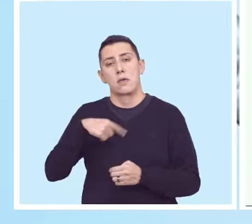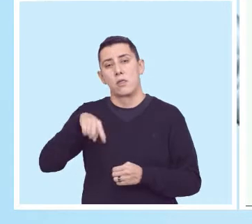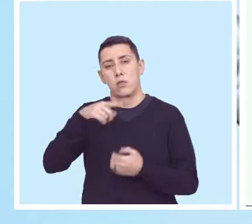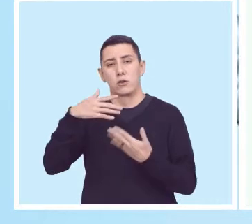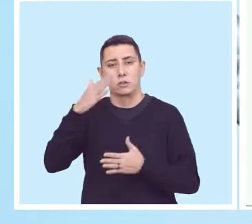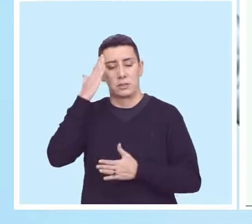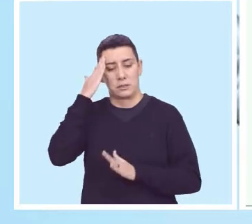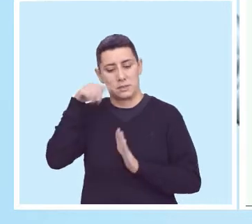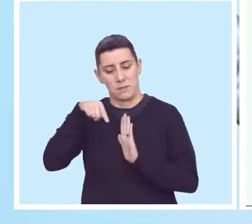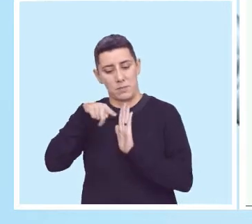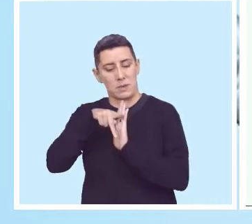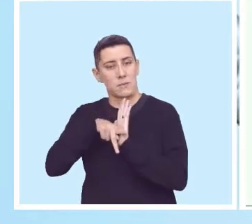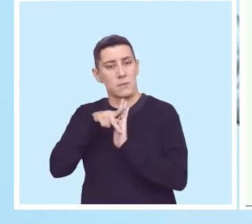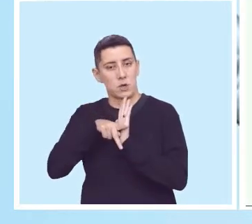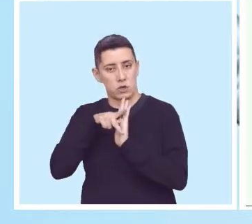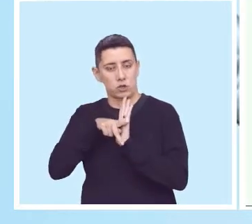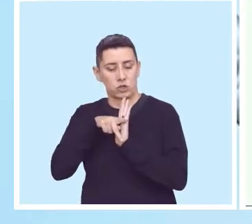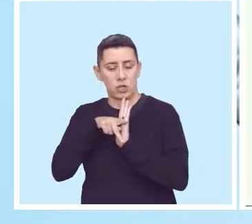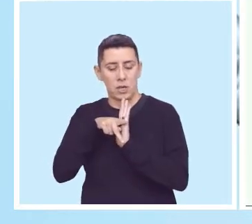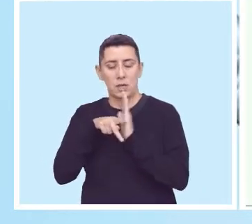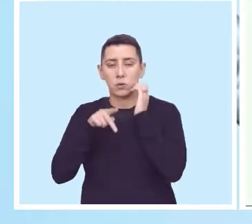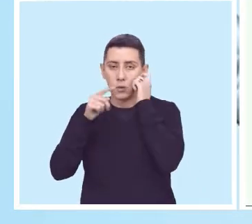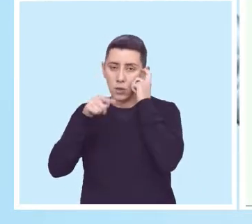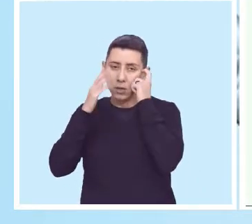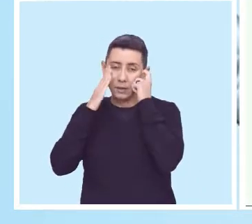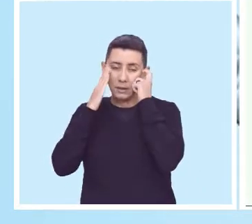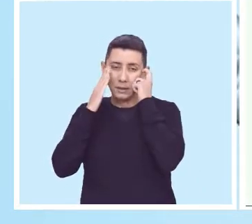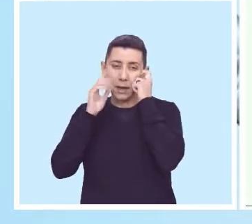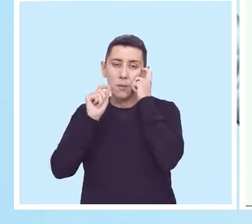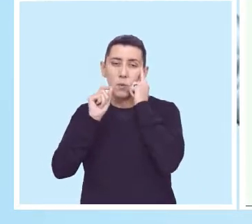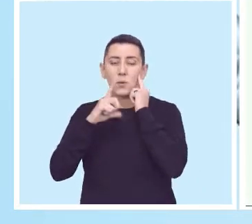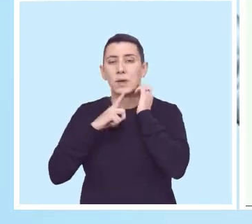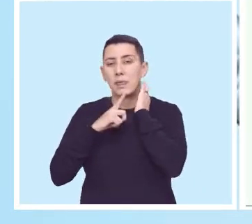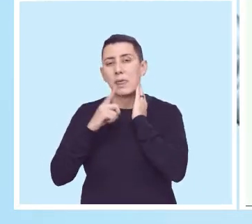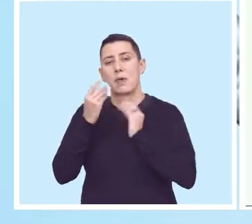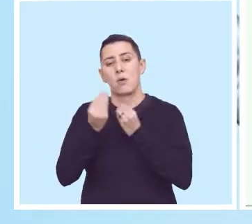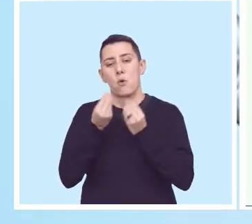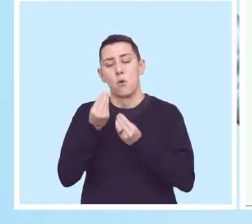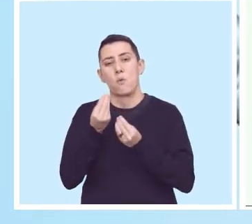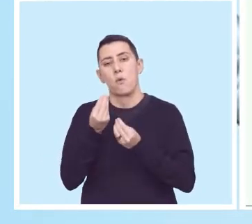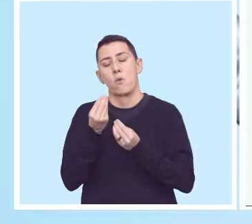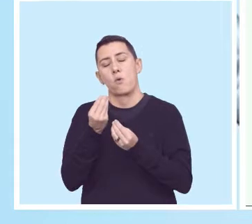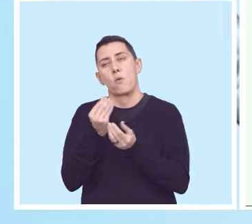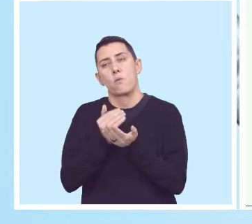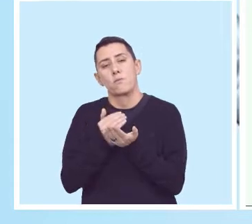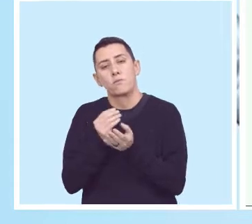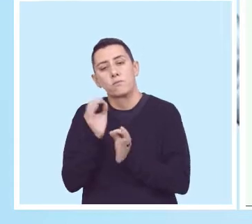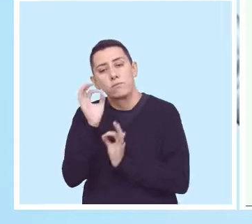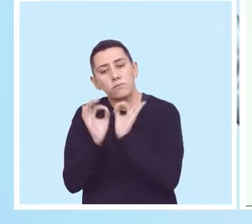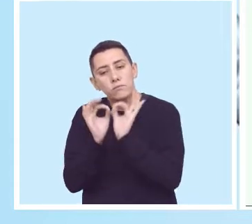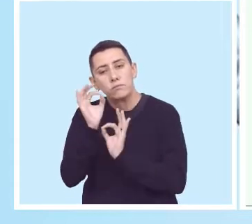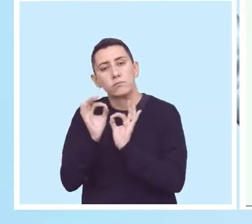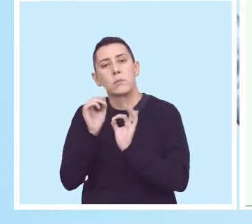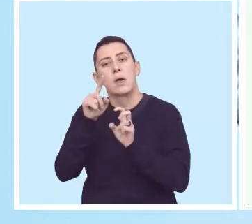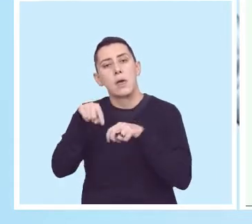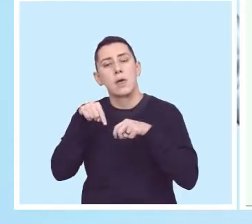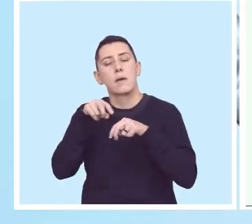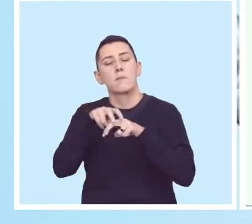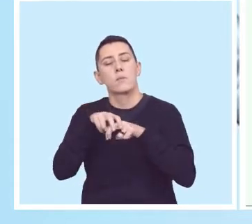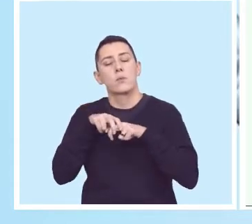foi um projeto, de certa forma, realizado a partir de uma integração